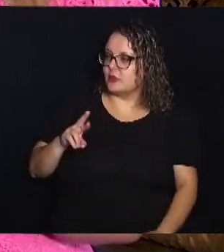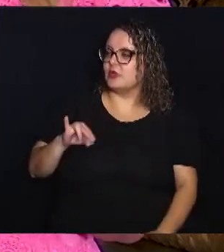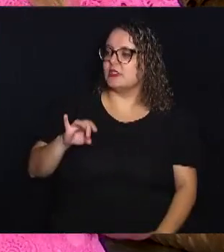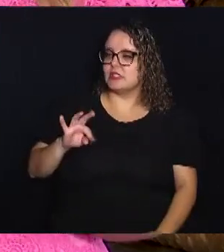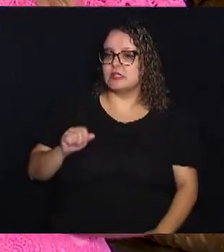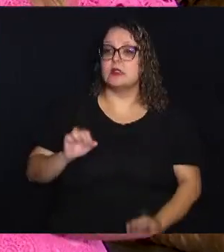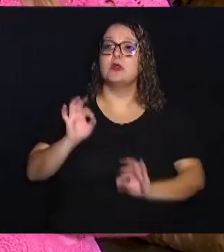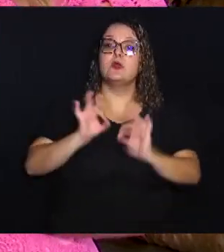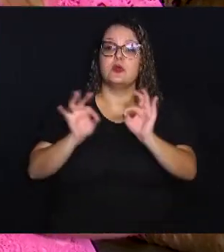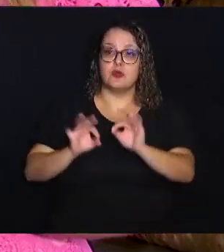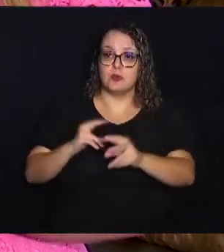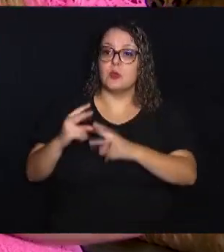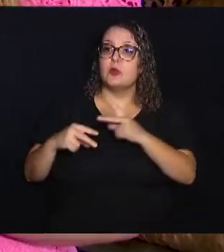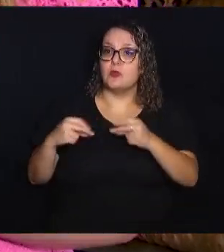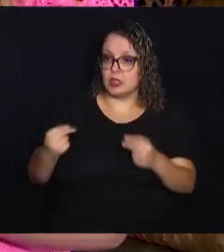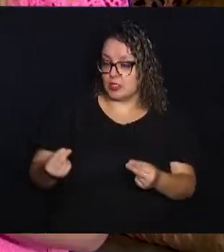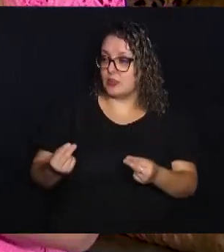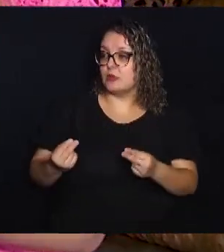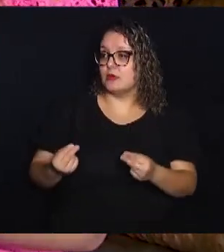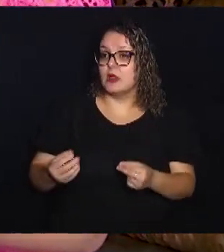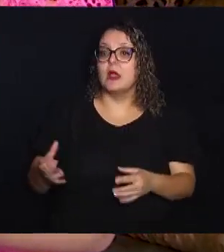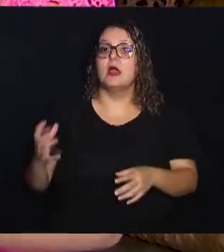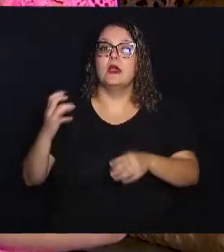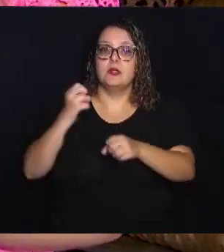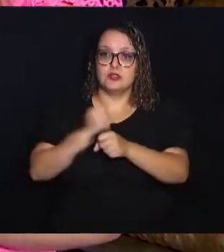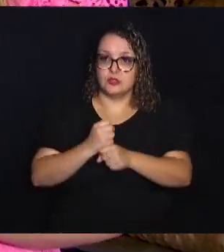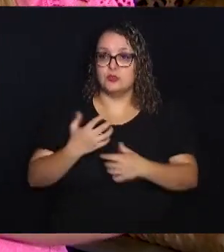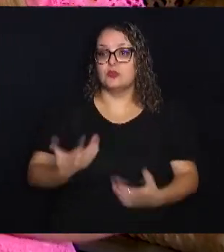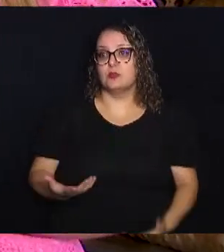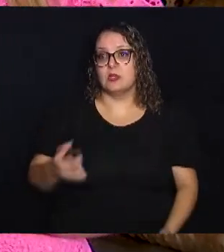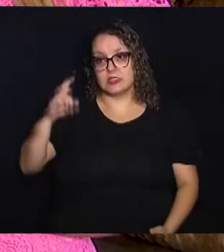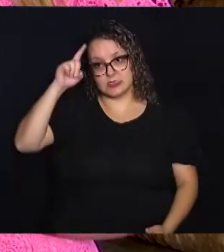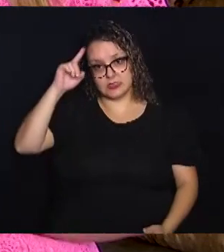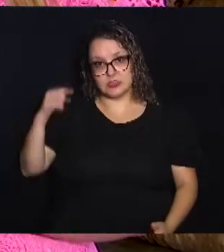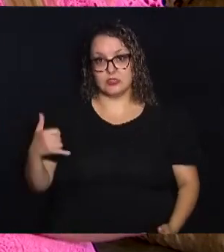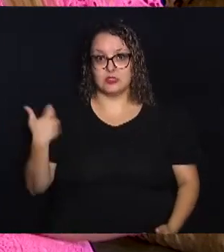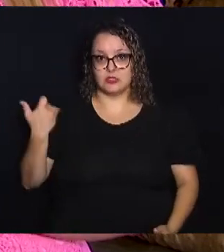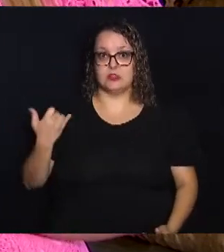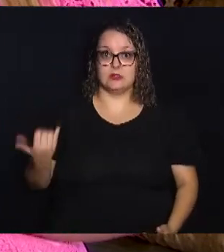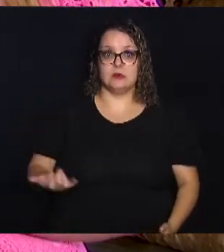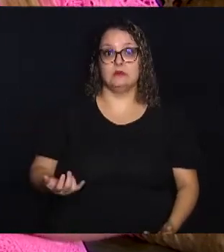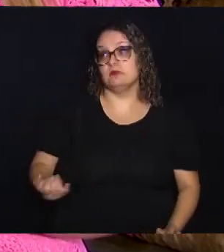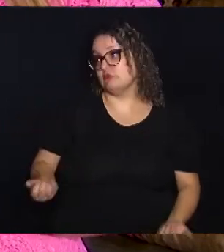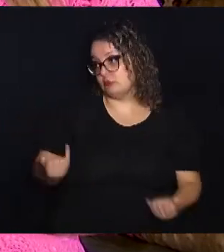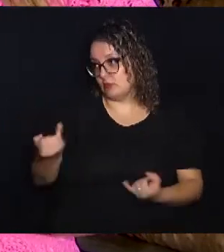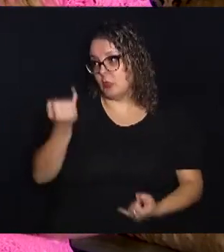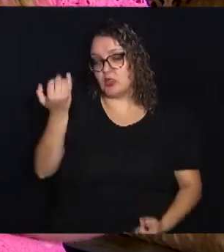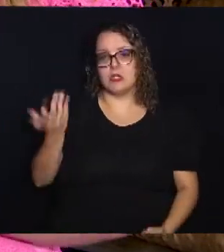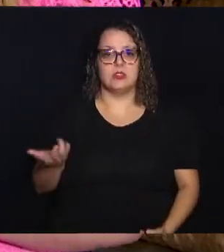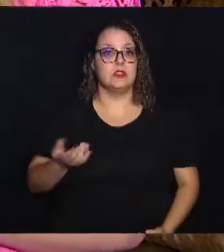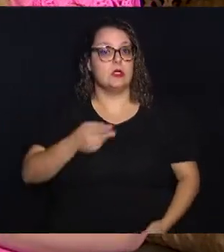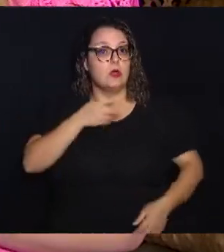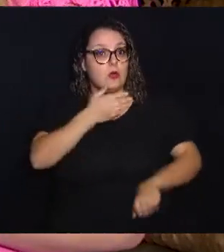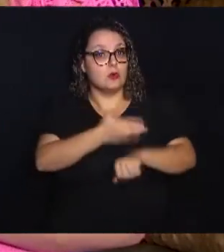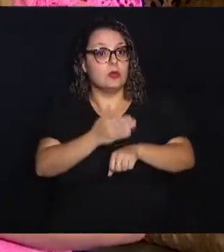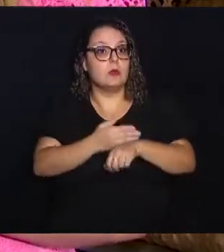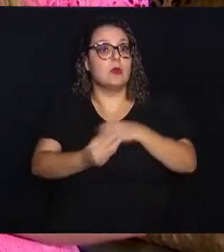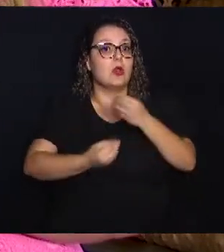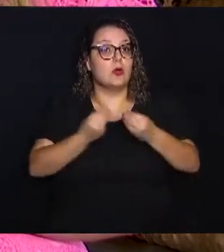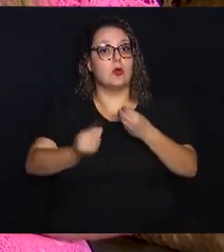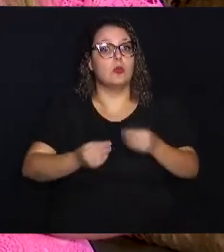gente preparar os presentes, né, que vão compor essas datas importantes. Bom, vamos falar um pouquinho mais então na prática,